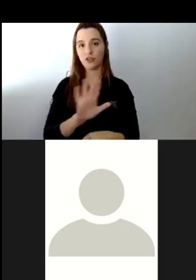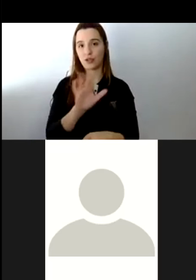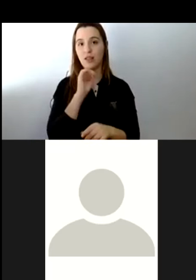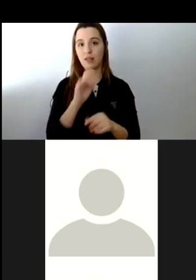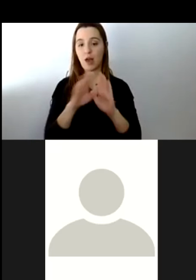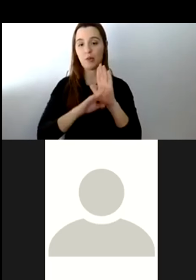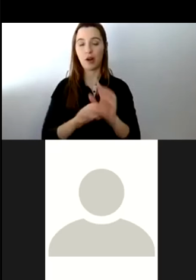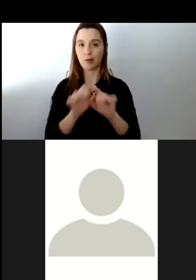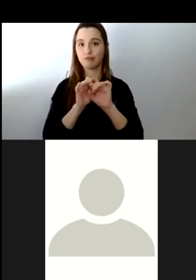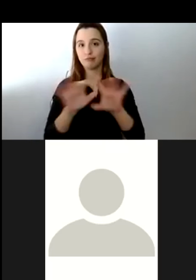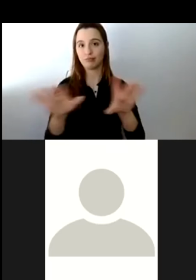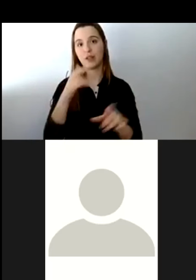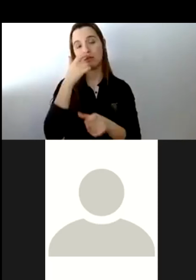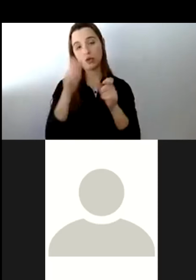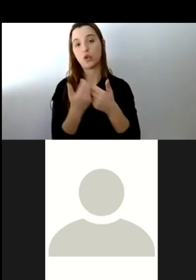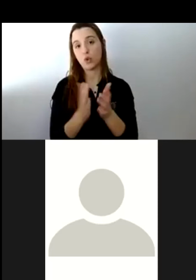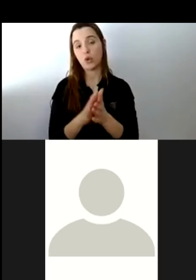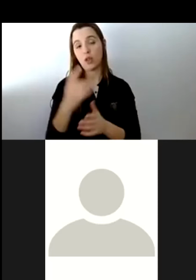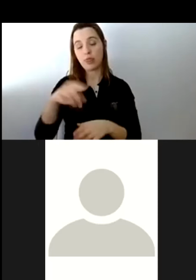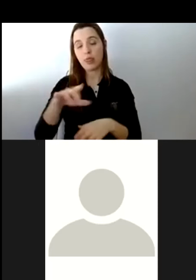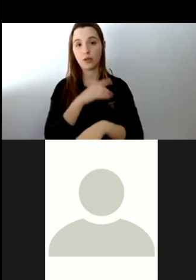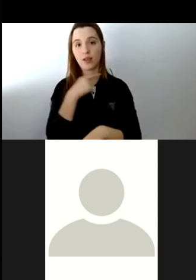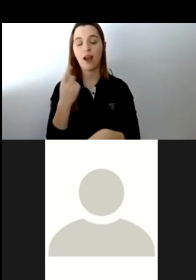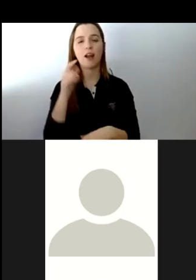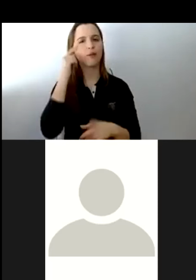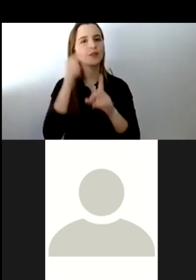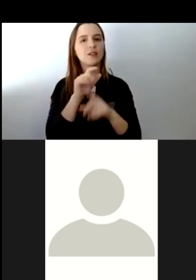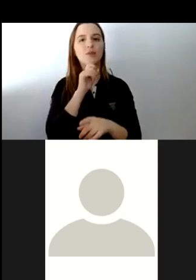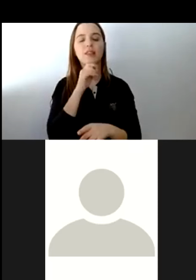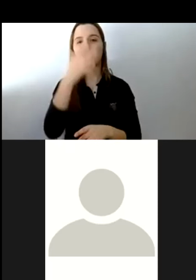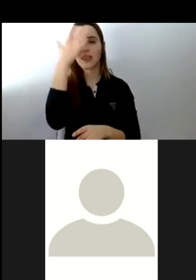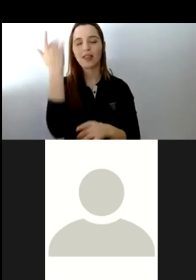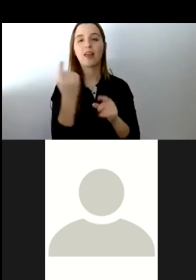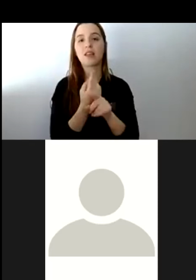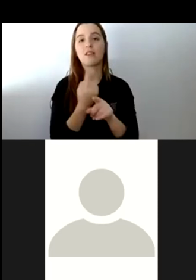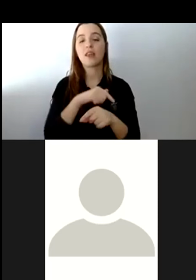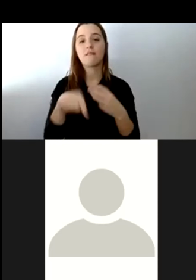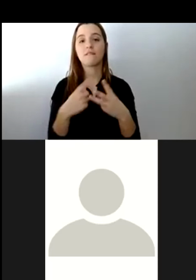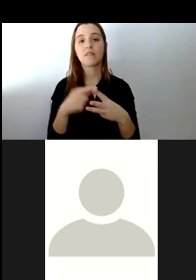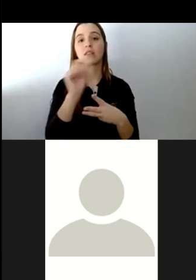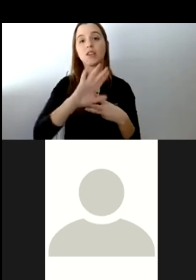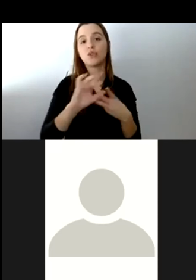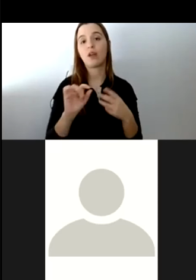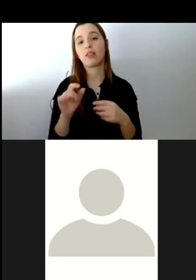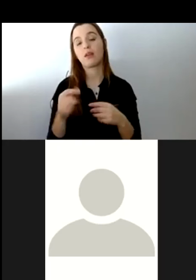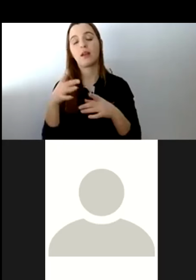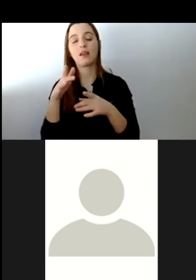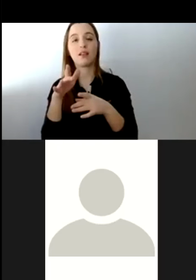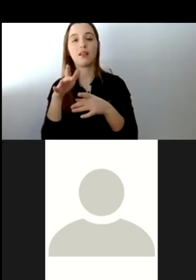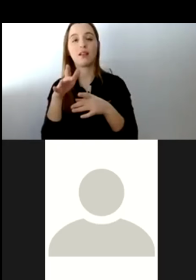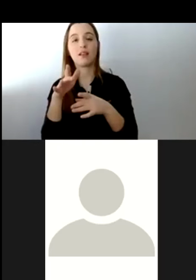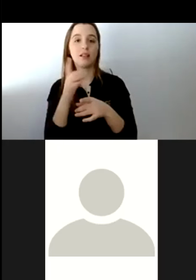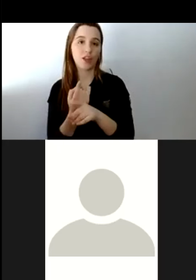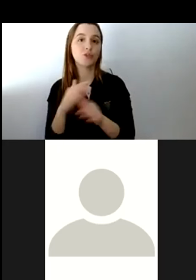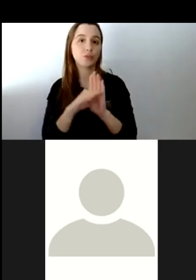todos os stakeholders em doenças raras, para facilitar o alinhamento entre as atividades nacionais e as atividades do programa. Também fazer